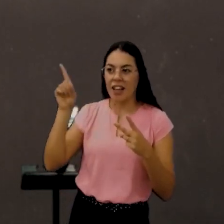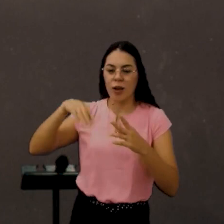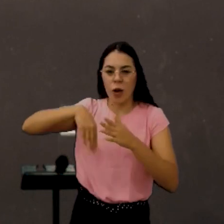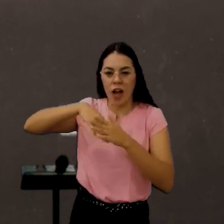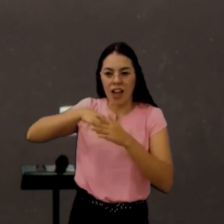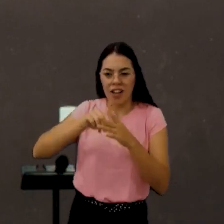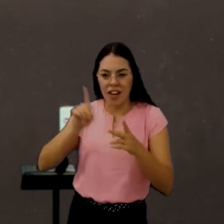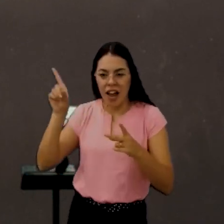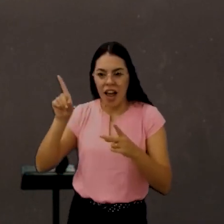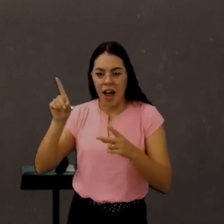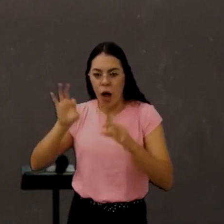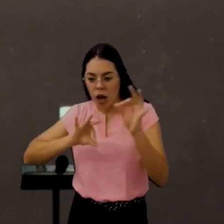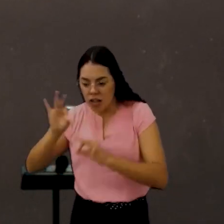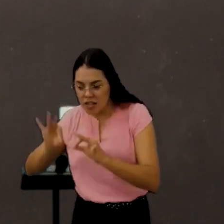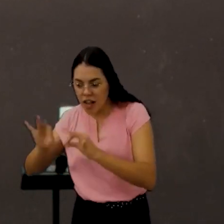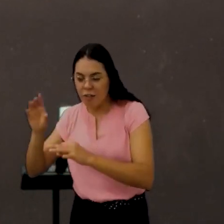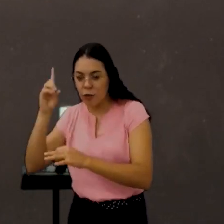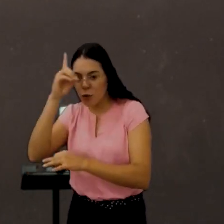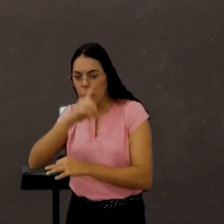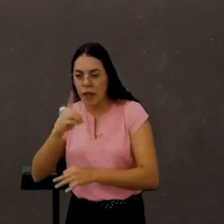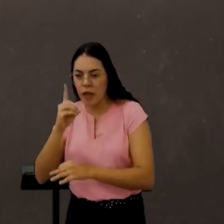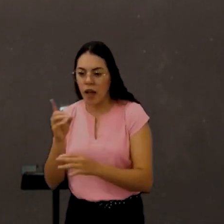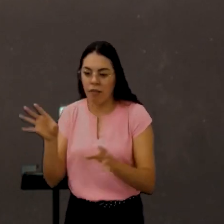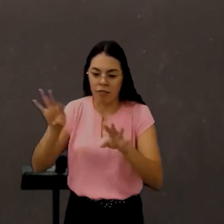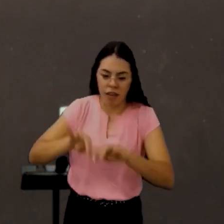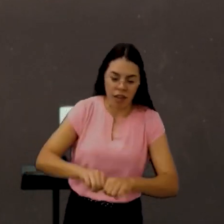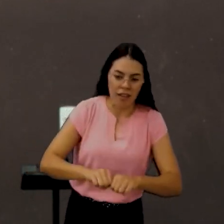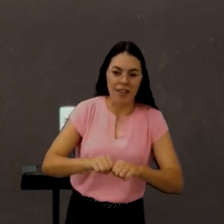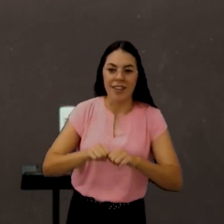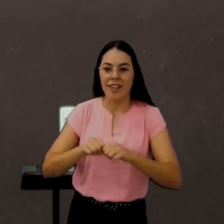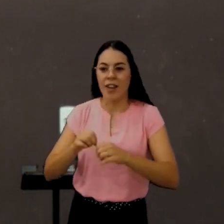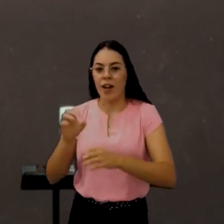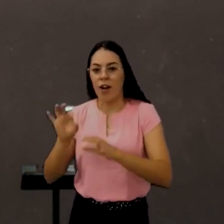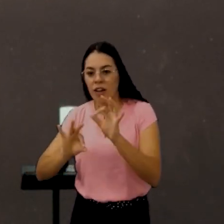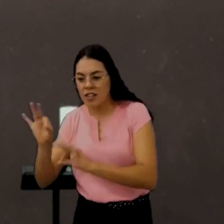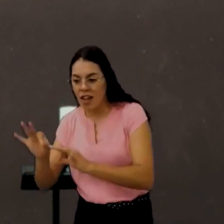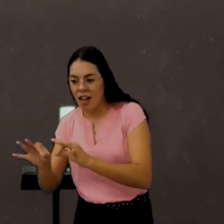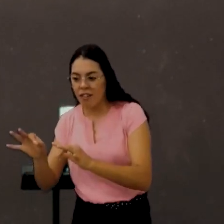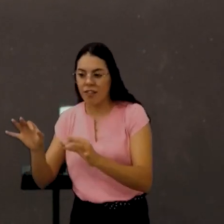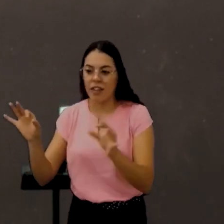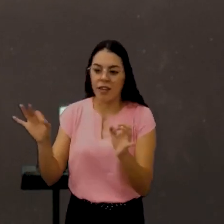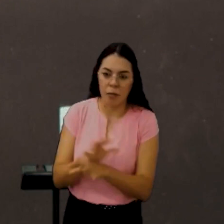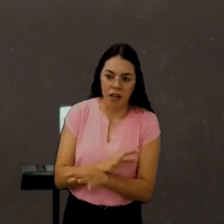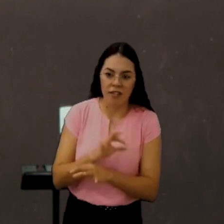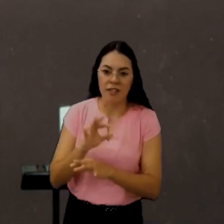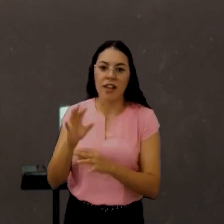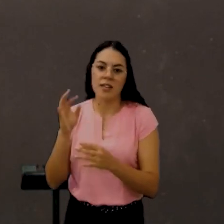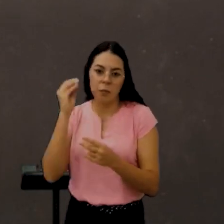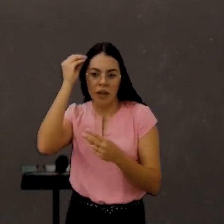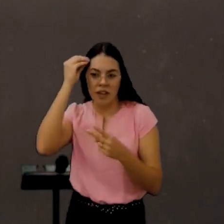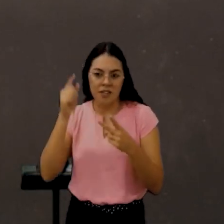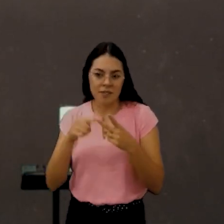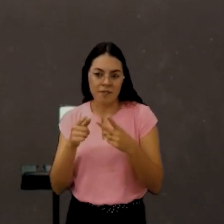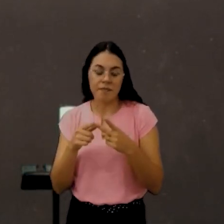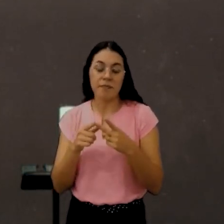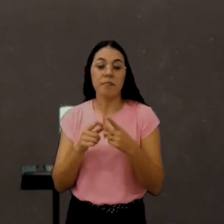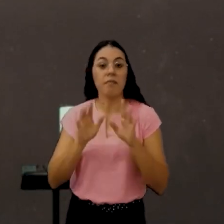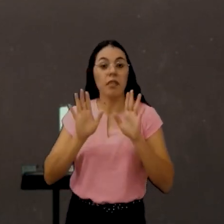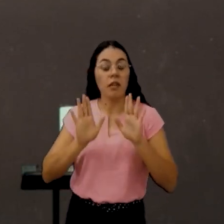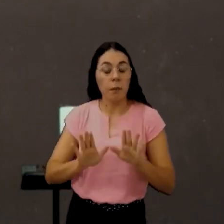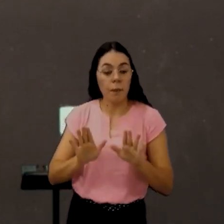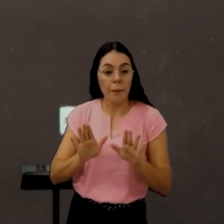gente montava no domingo e desmontava. A gente montava e desmontava. Essa era a nossa experiência de tabernáculo.